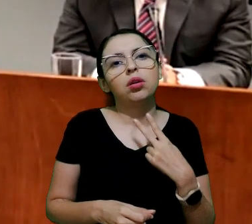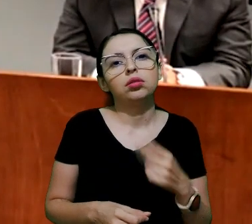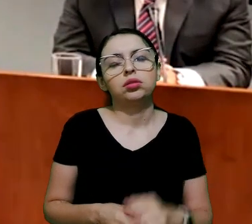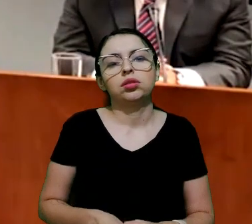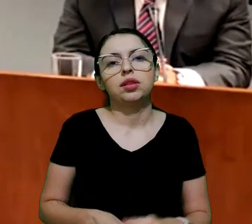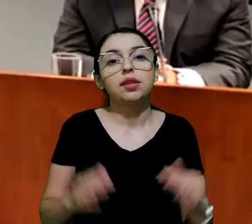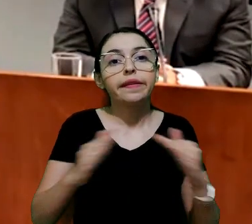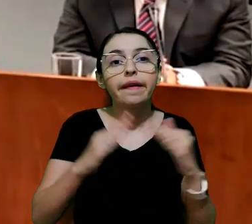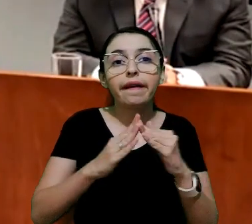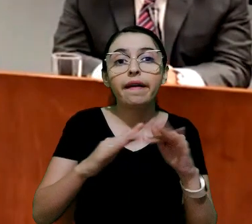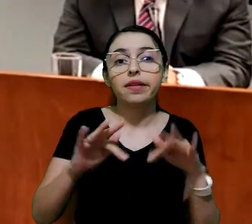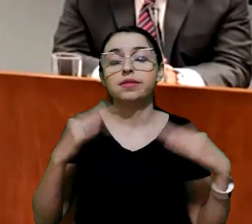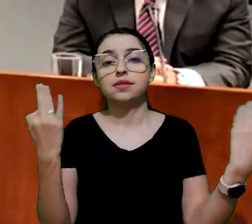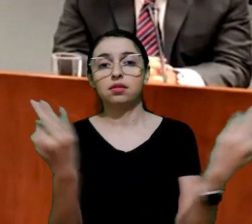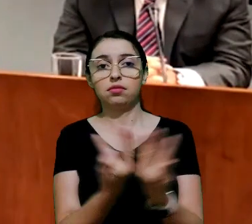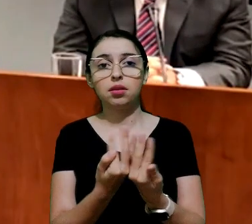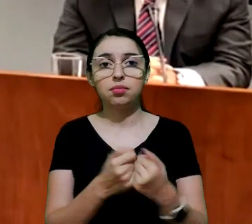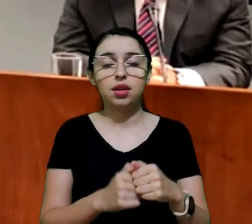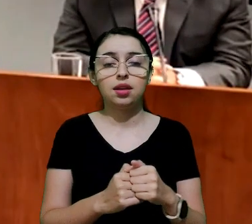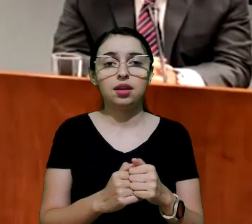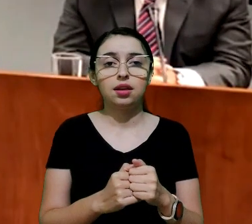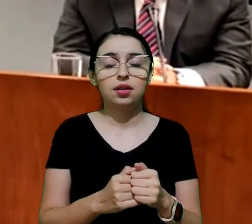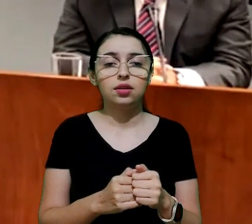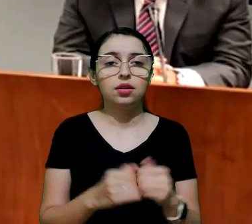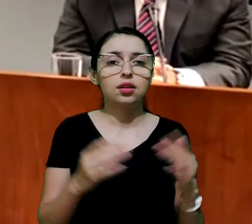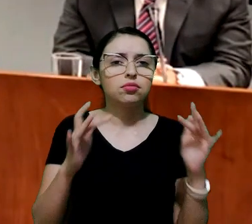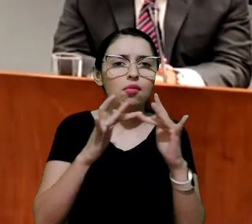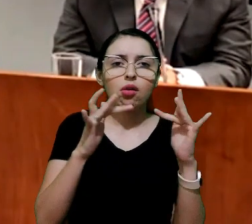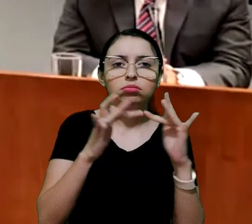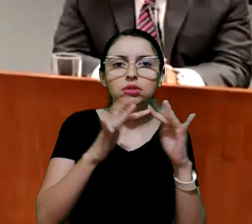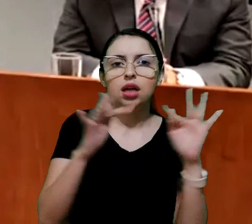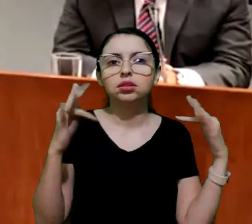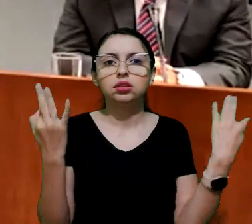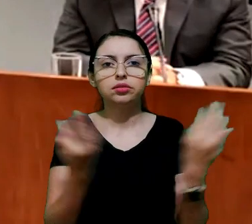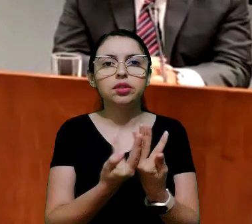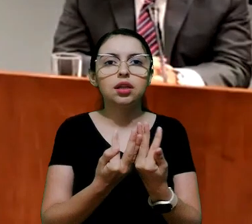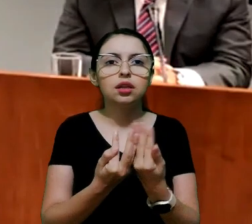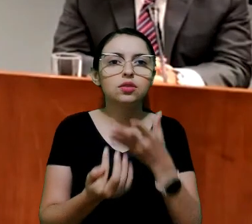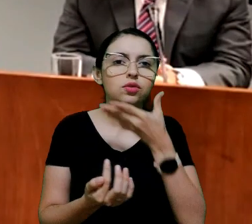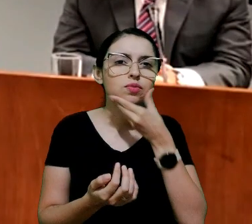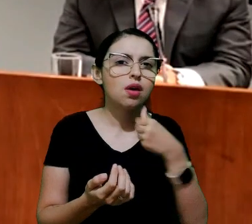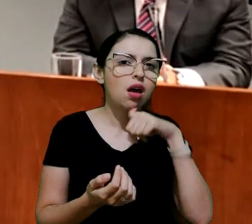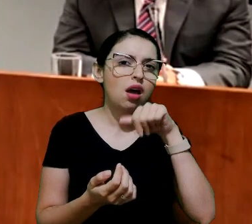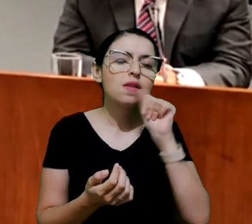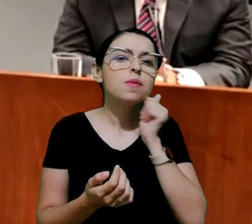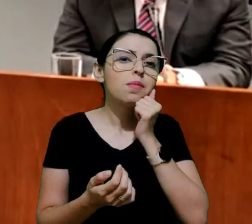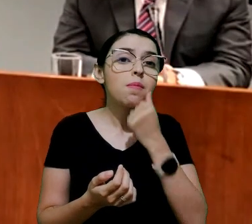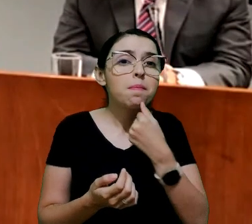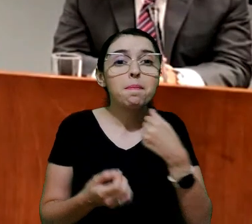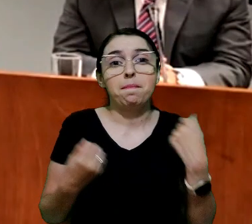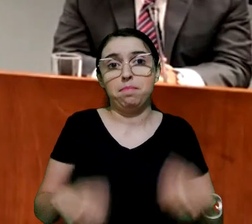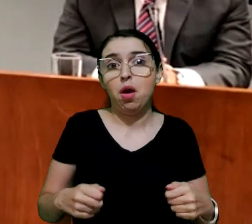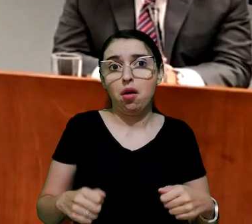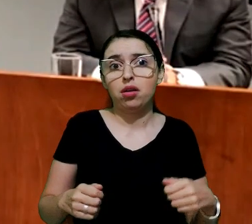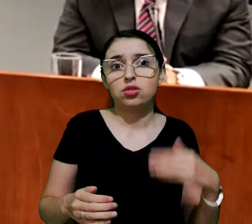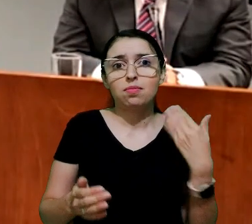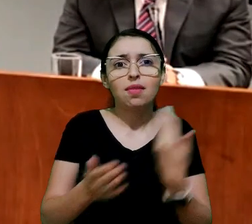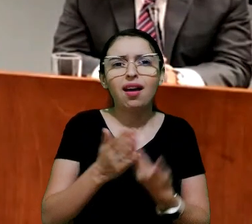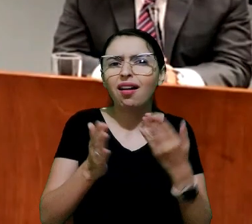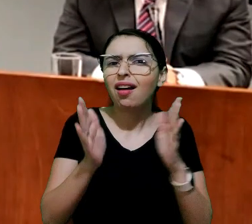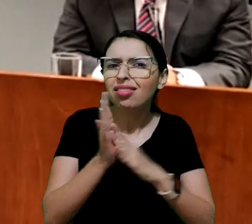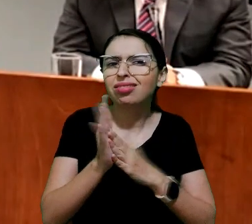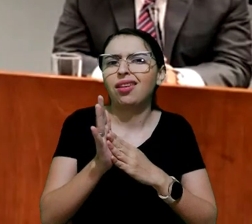ter solução. Dentro da casa, da família, do patrimônio, da relação de família, não é? Dos pais